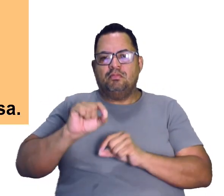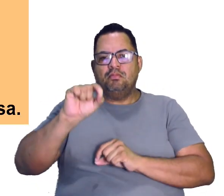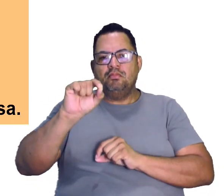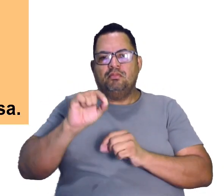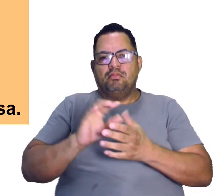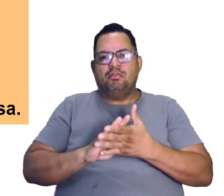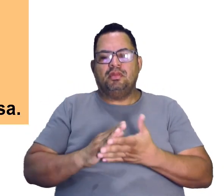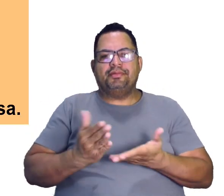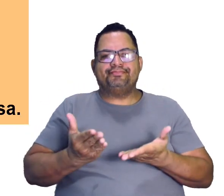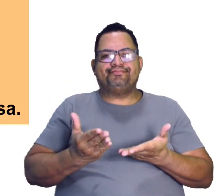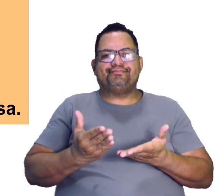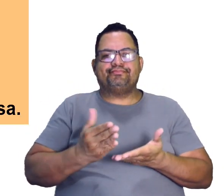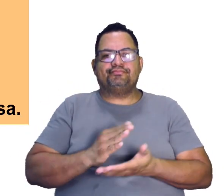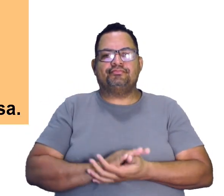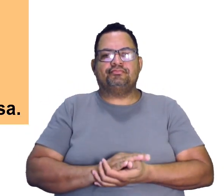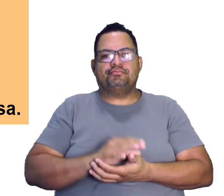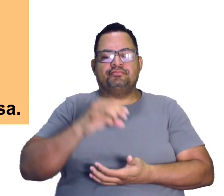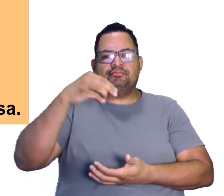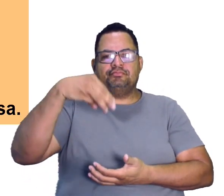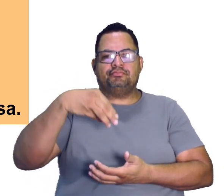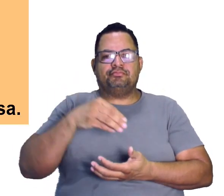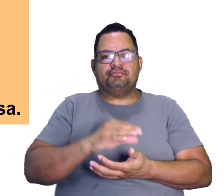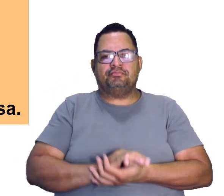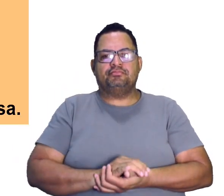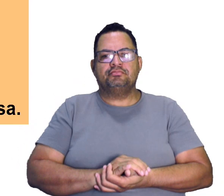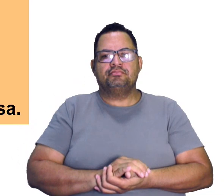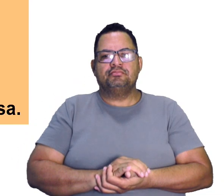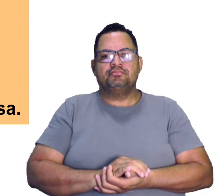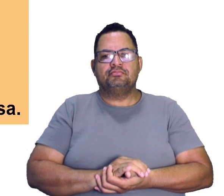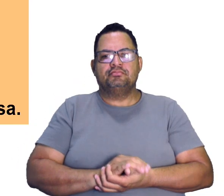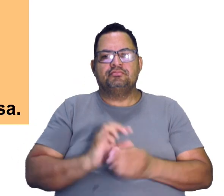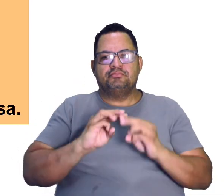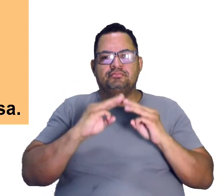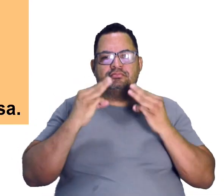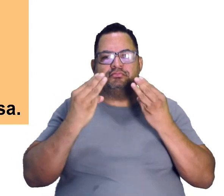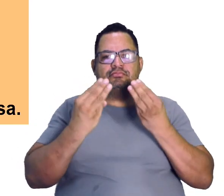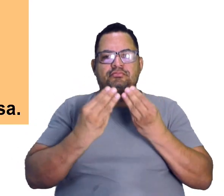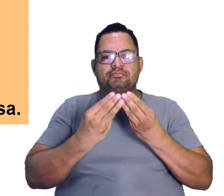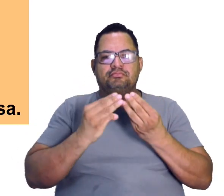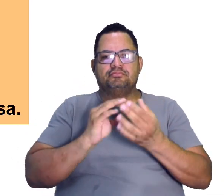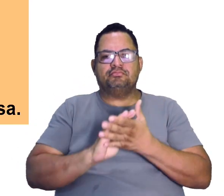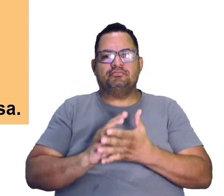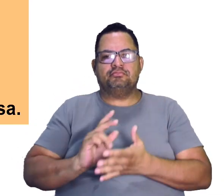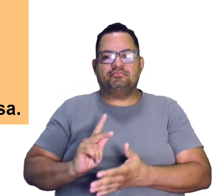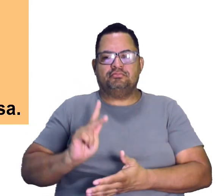Isso aqui em massa, unidade de massa. Então, o padrão é o quê? O